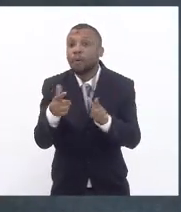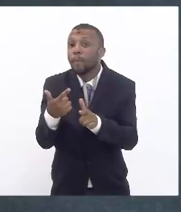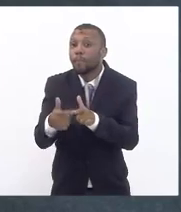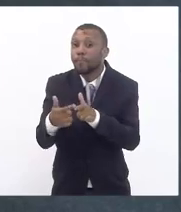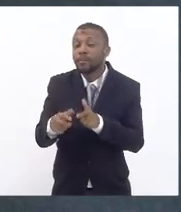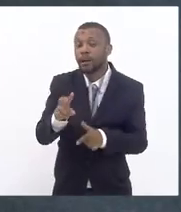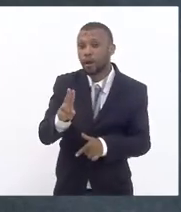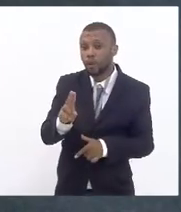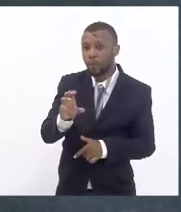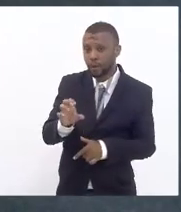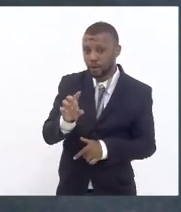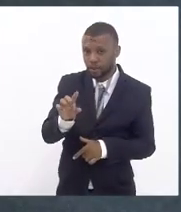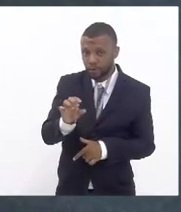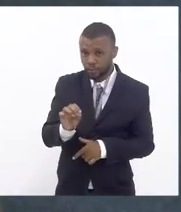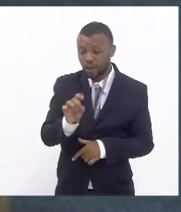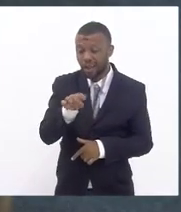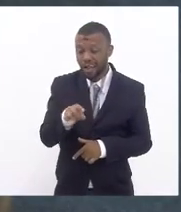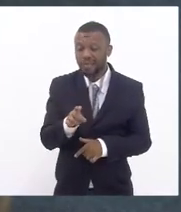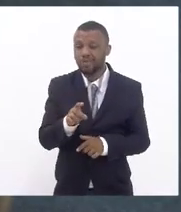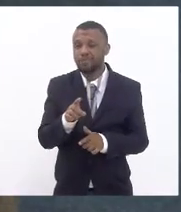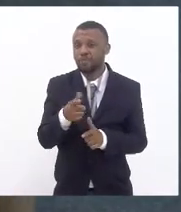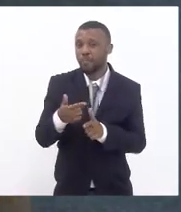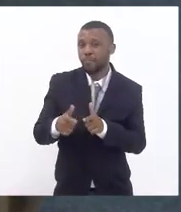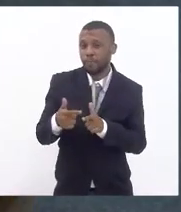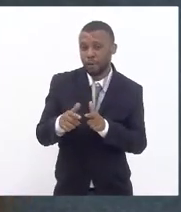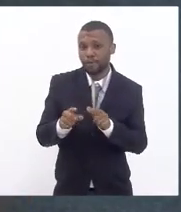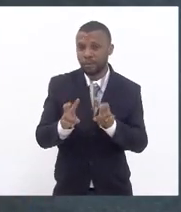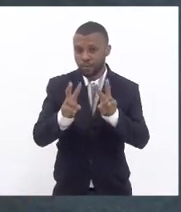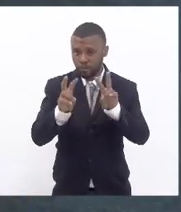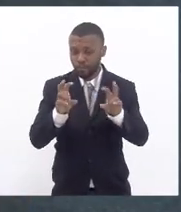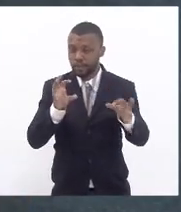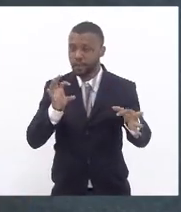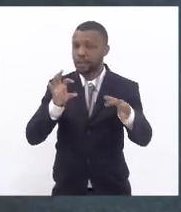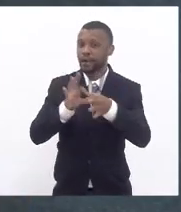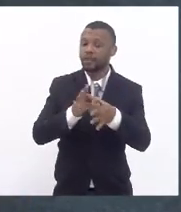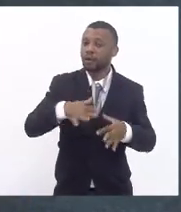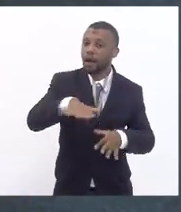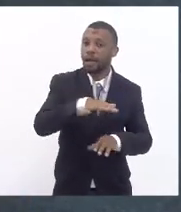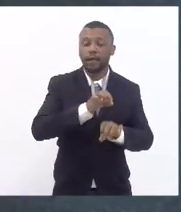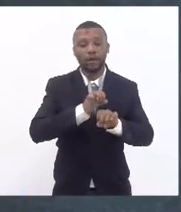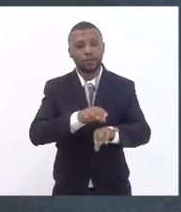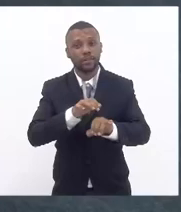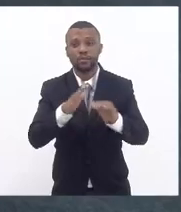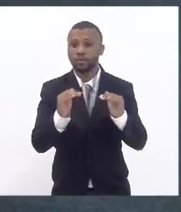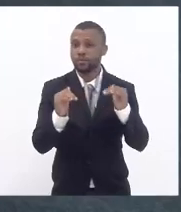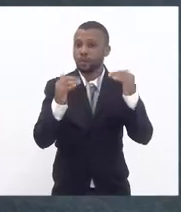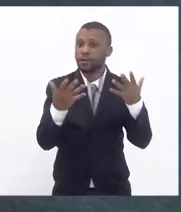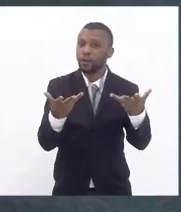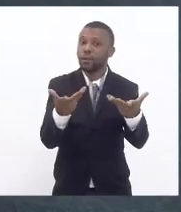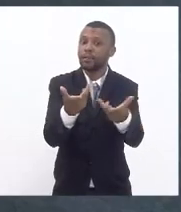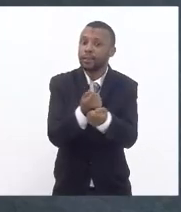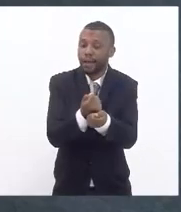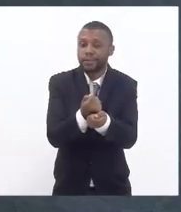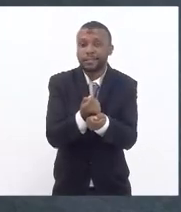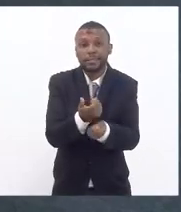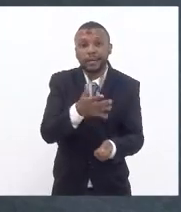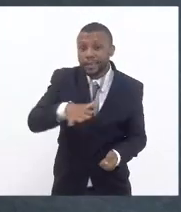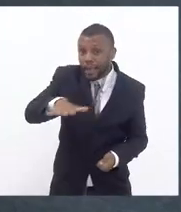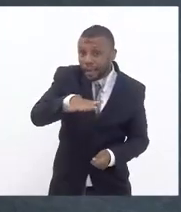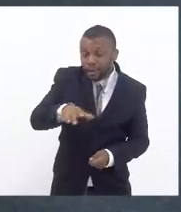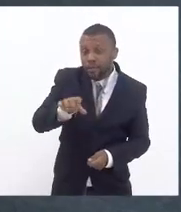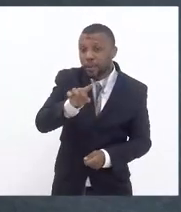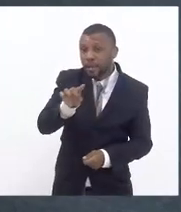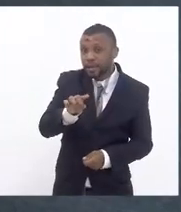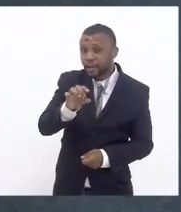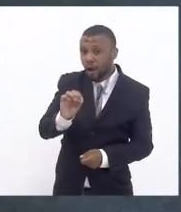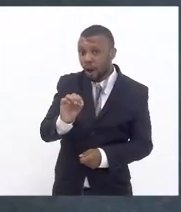é uma questão que diz respeito ao ensino superior de boa qualidade na região da Zona Oeste,